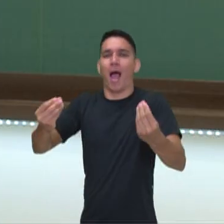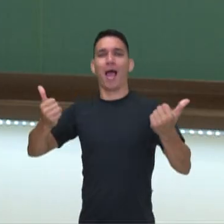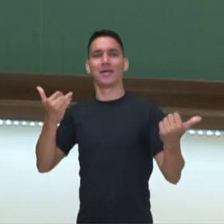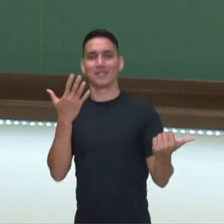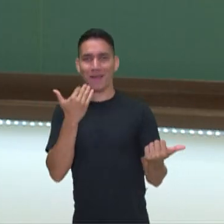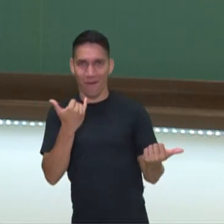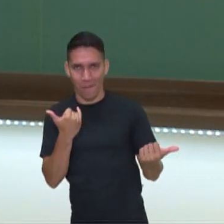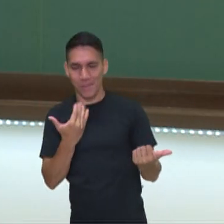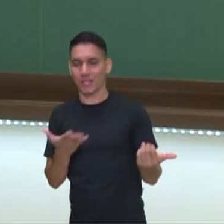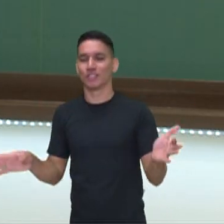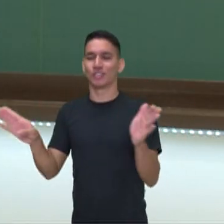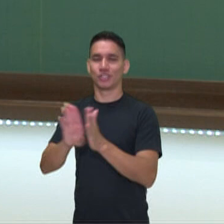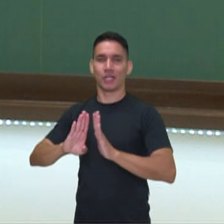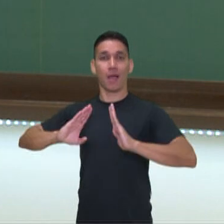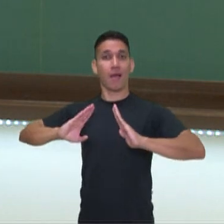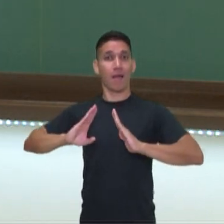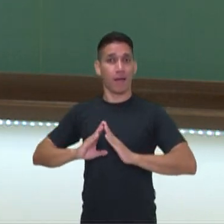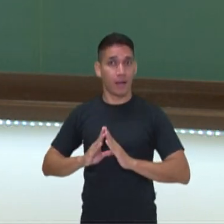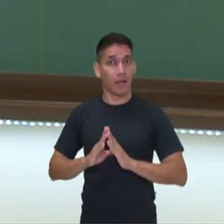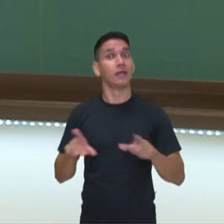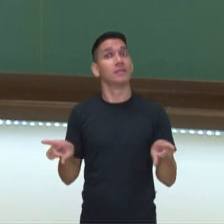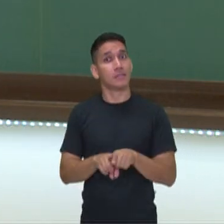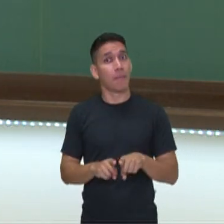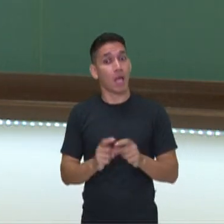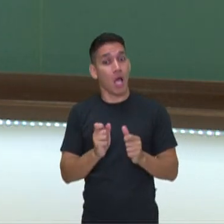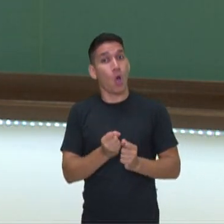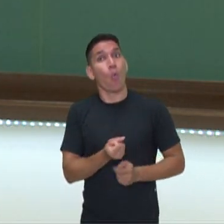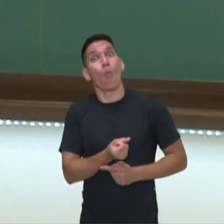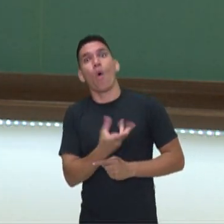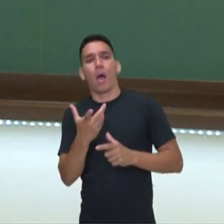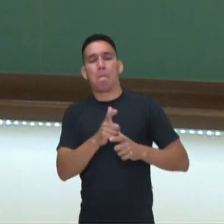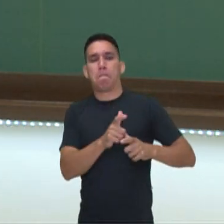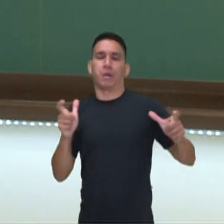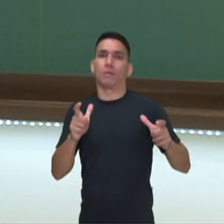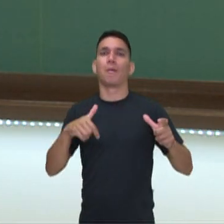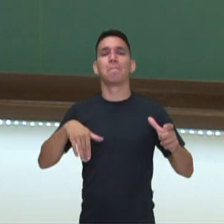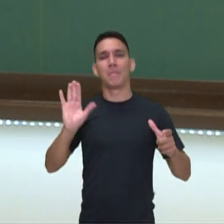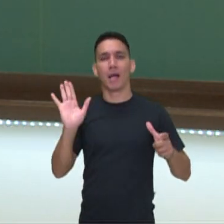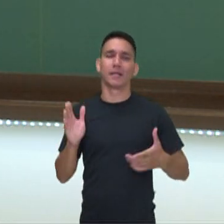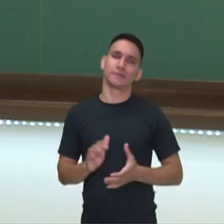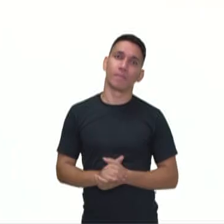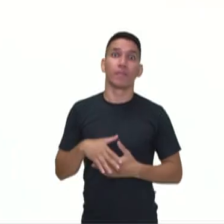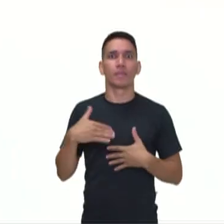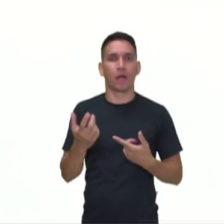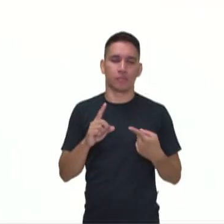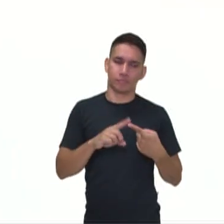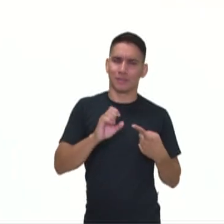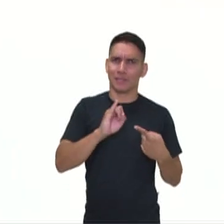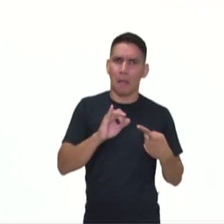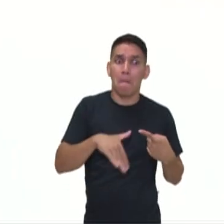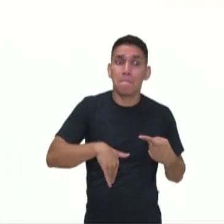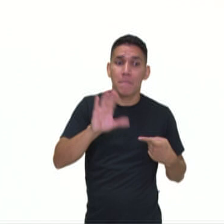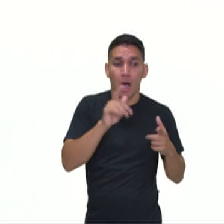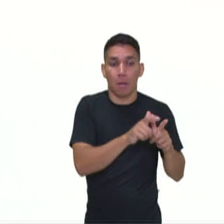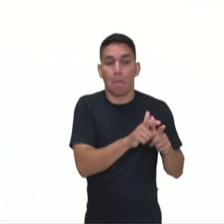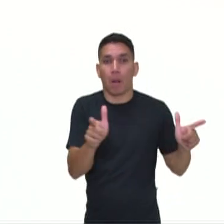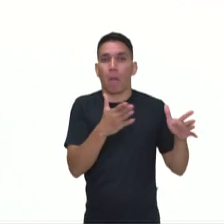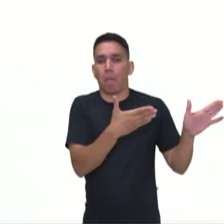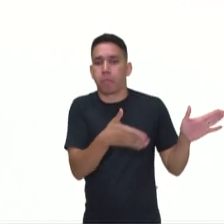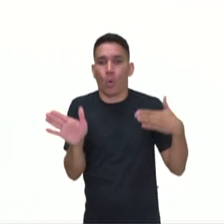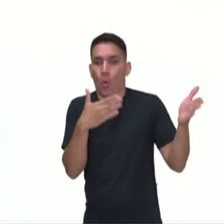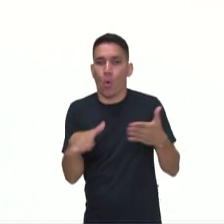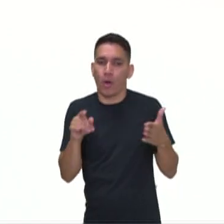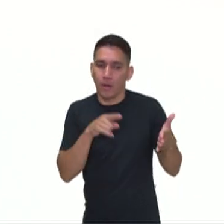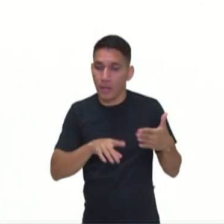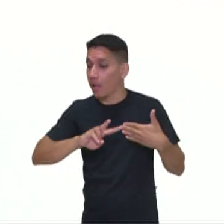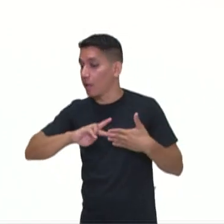de melhor qualidade, mas em maior quantidade também chegando. Então, se você tem maior produção de alimentos, qual